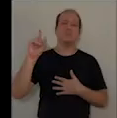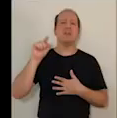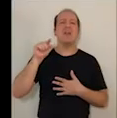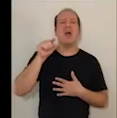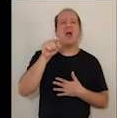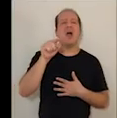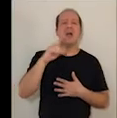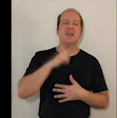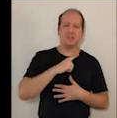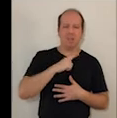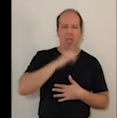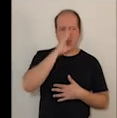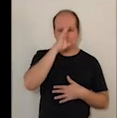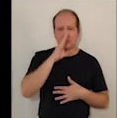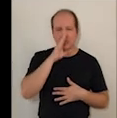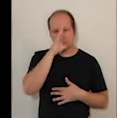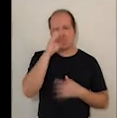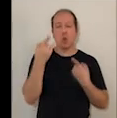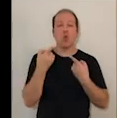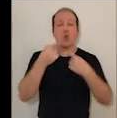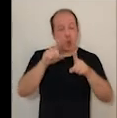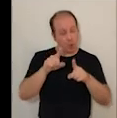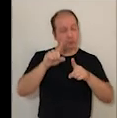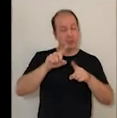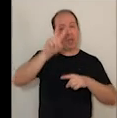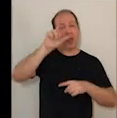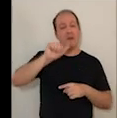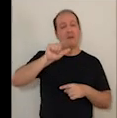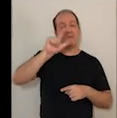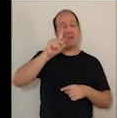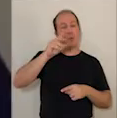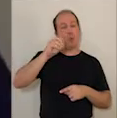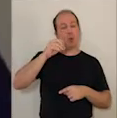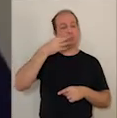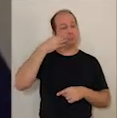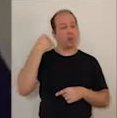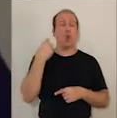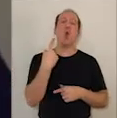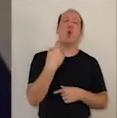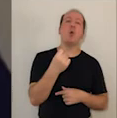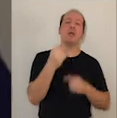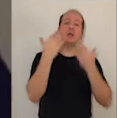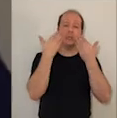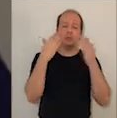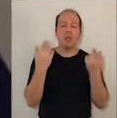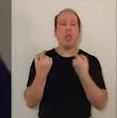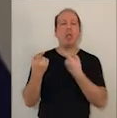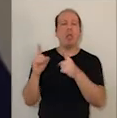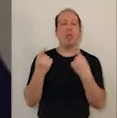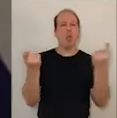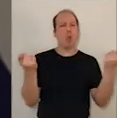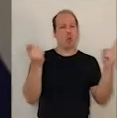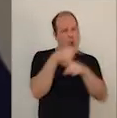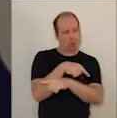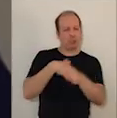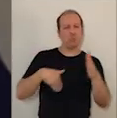Considerando que a acusação contra Volpone se baseia no depoimento de uma única testemunha e que foi contraditada pelo depoimento de